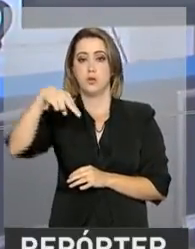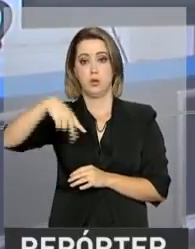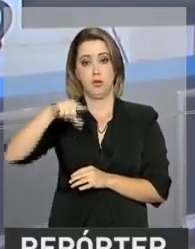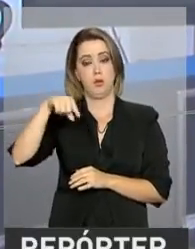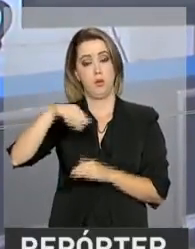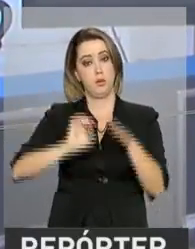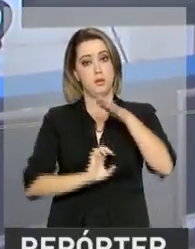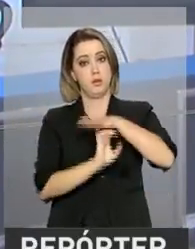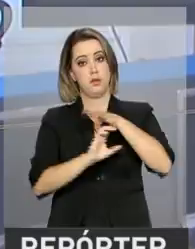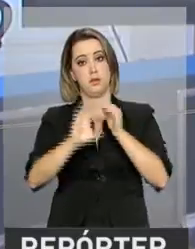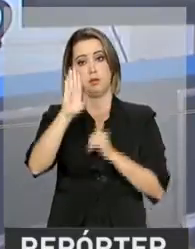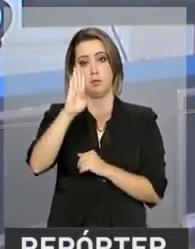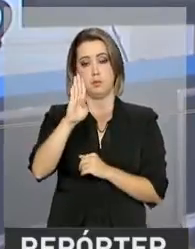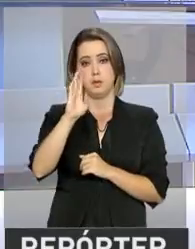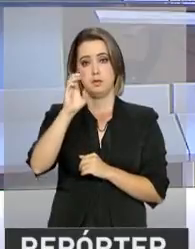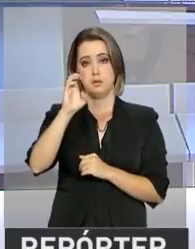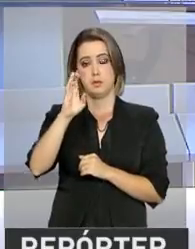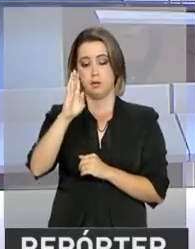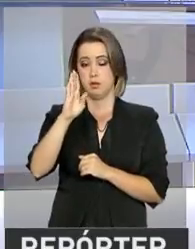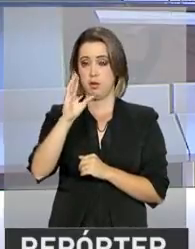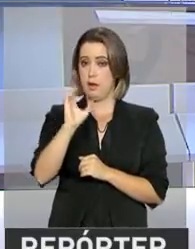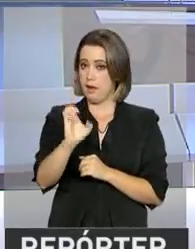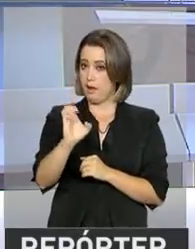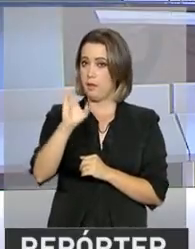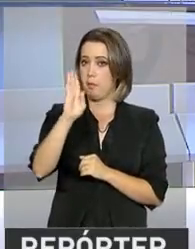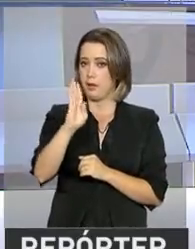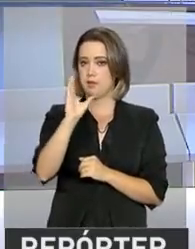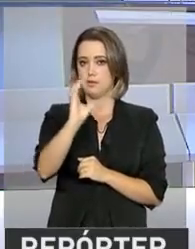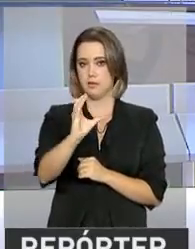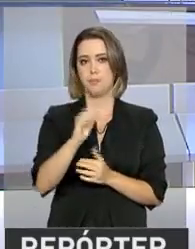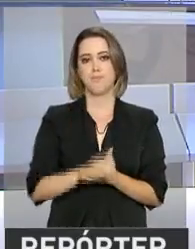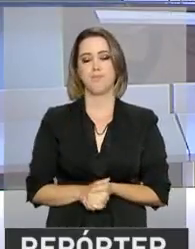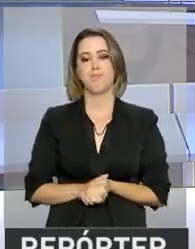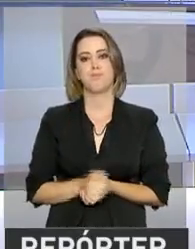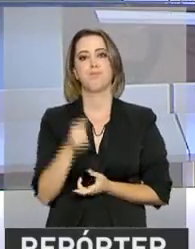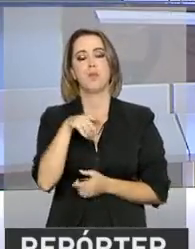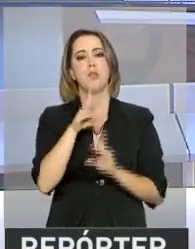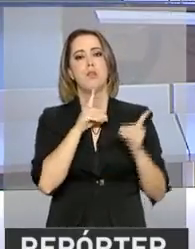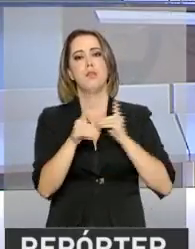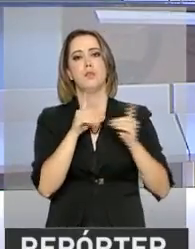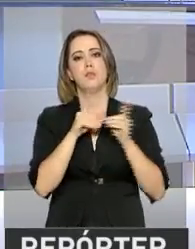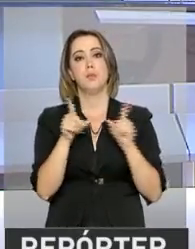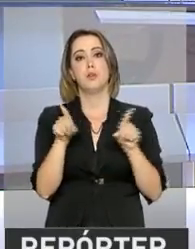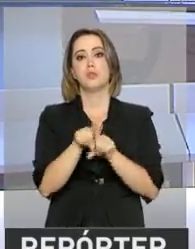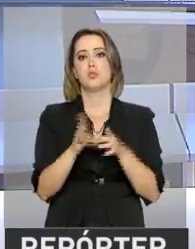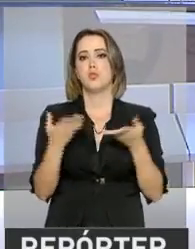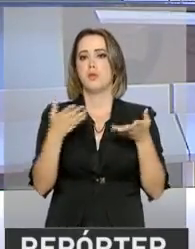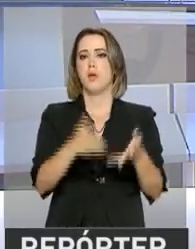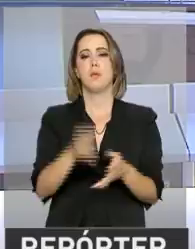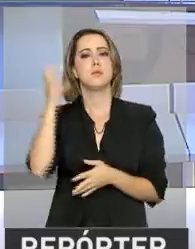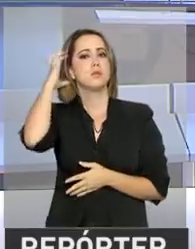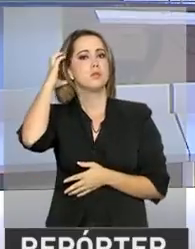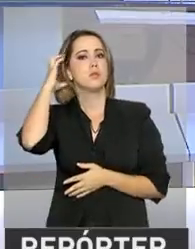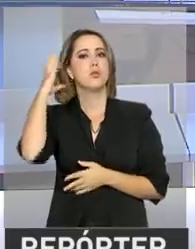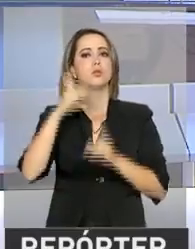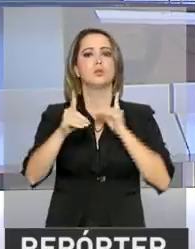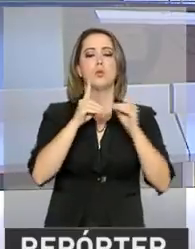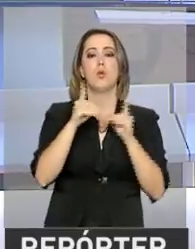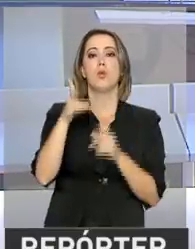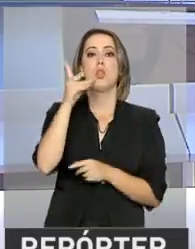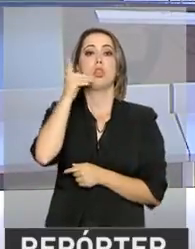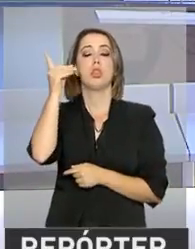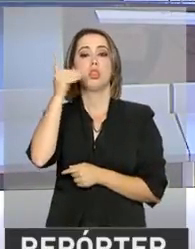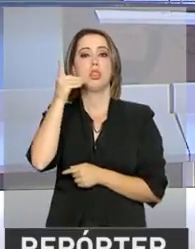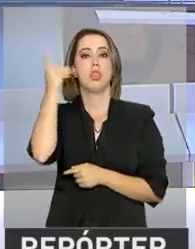de comunicação a e b c estavam no debate que contou com a participação dos ouvintes o deputado federal darcísio perondi